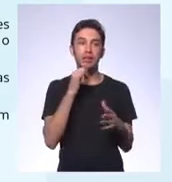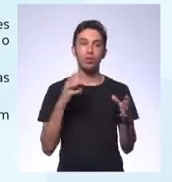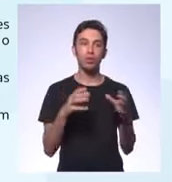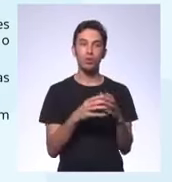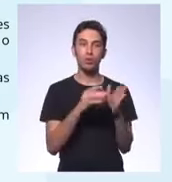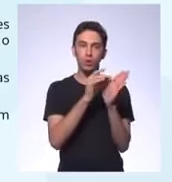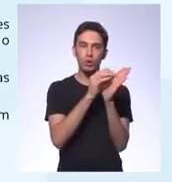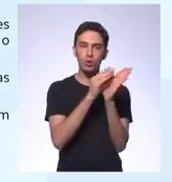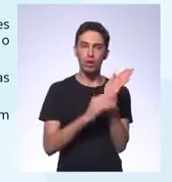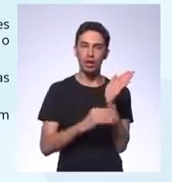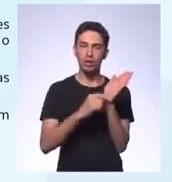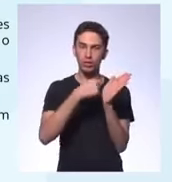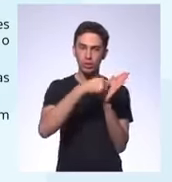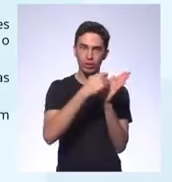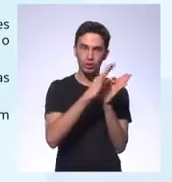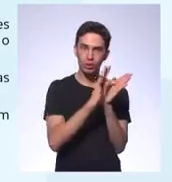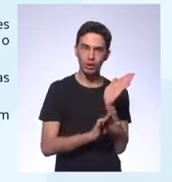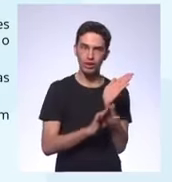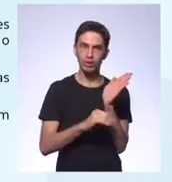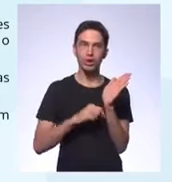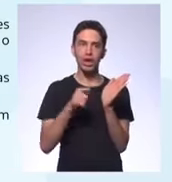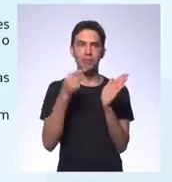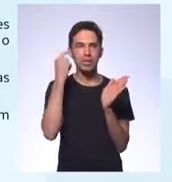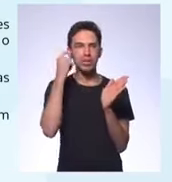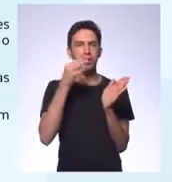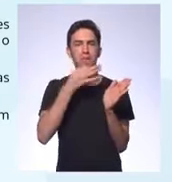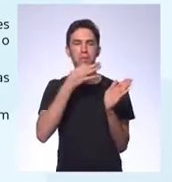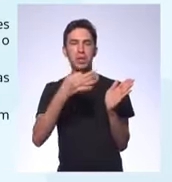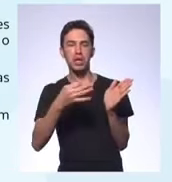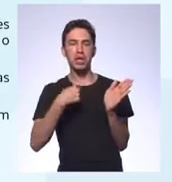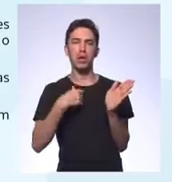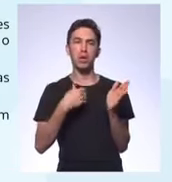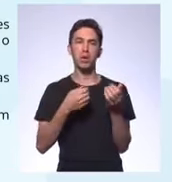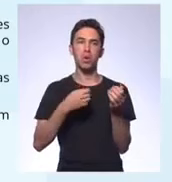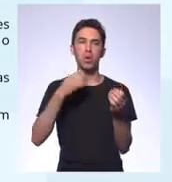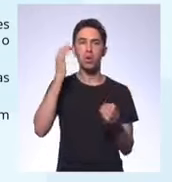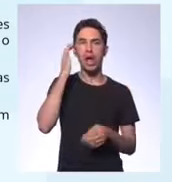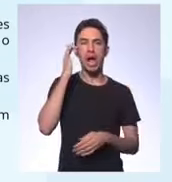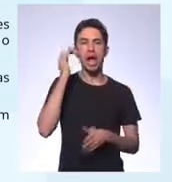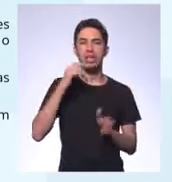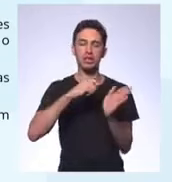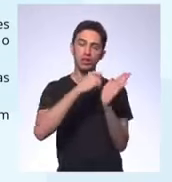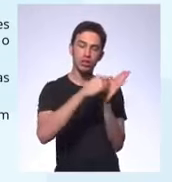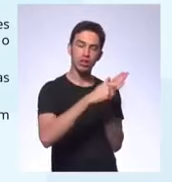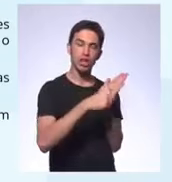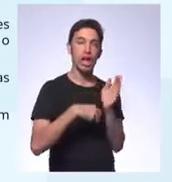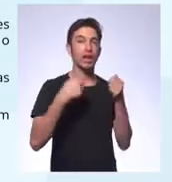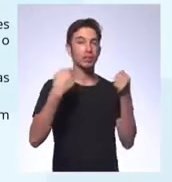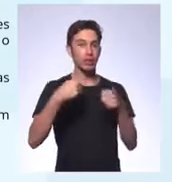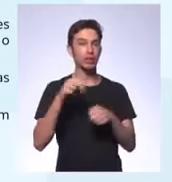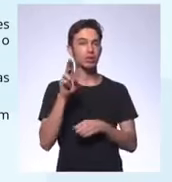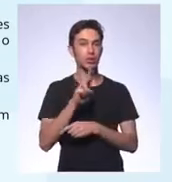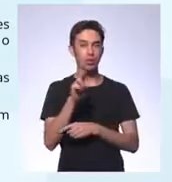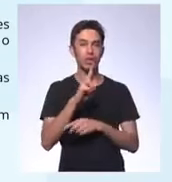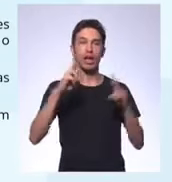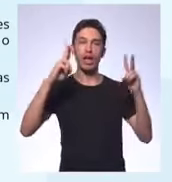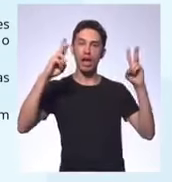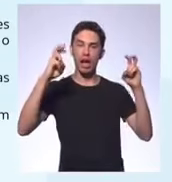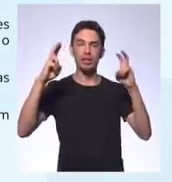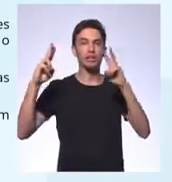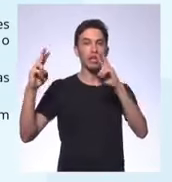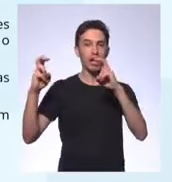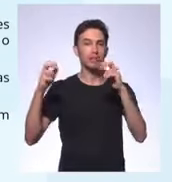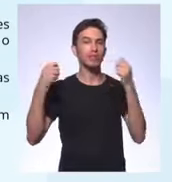inclusão de opiniões ou pontos de vista particulares, lembre-se de fazer corretamente o uso das aspas para